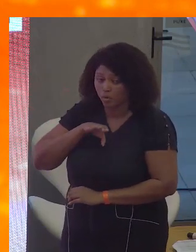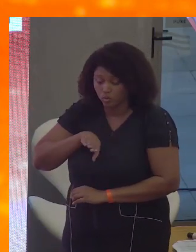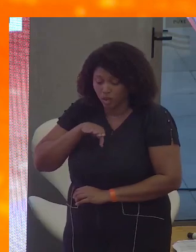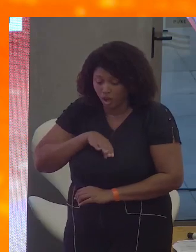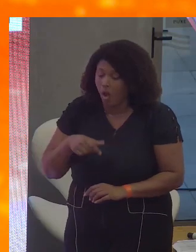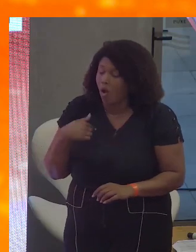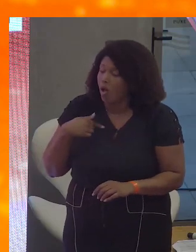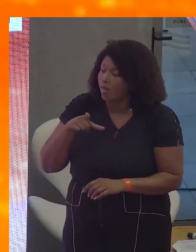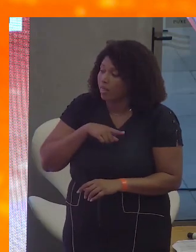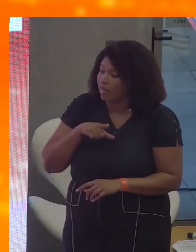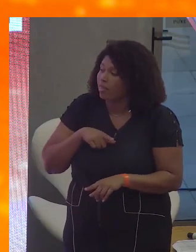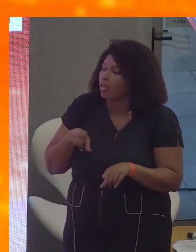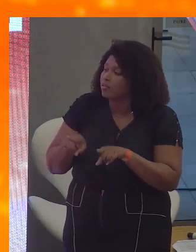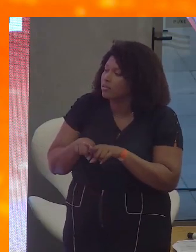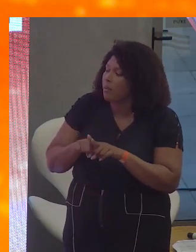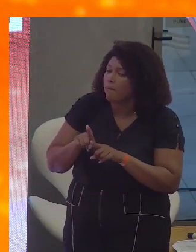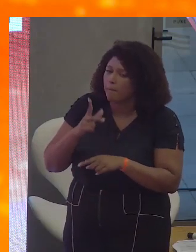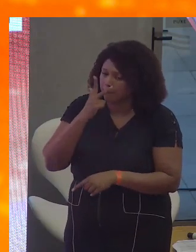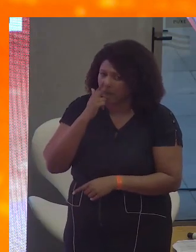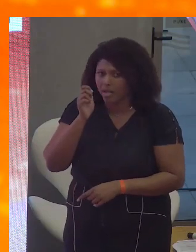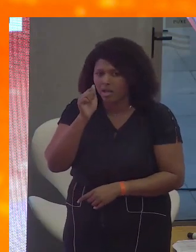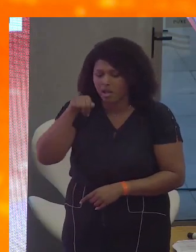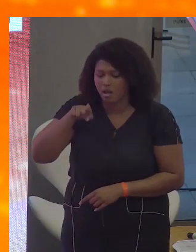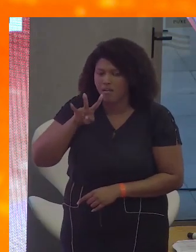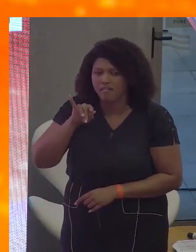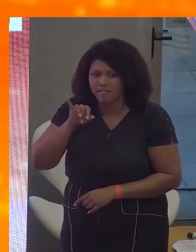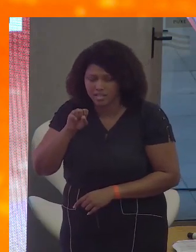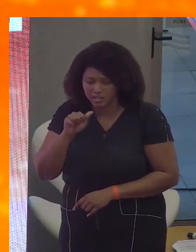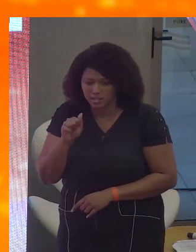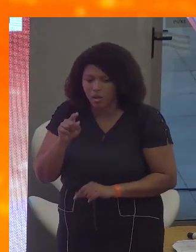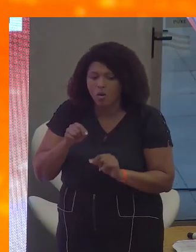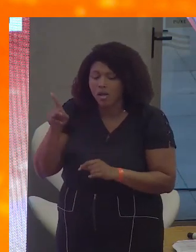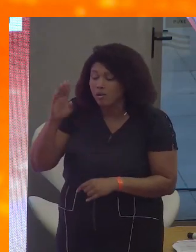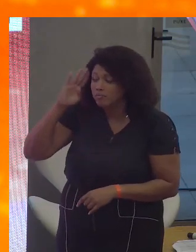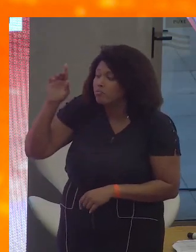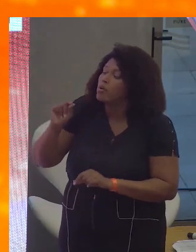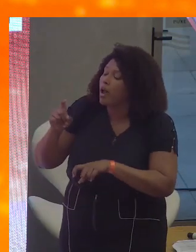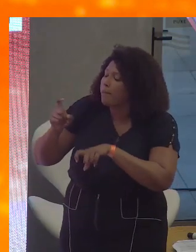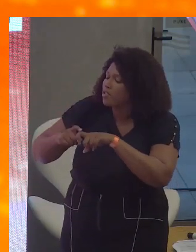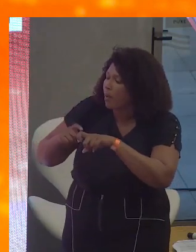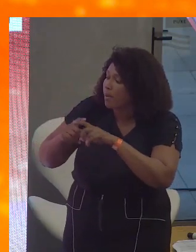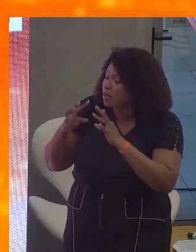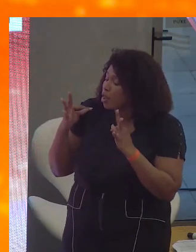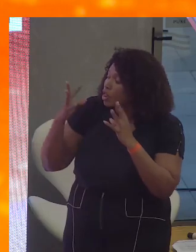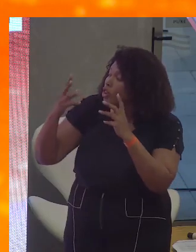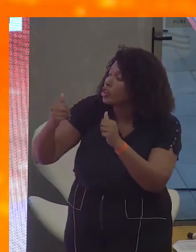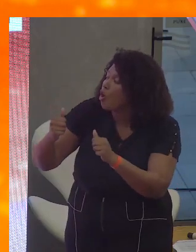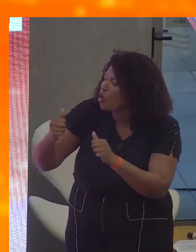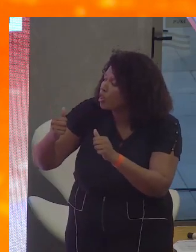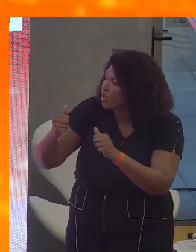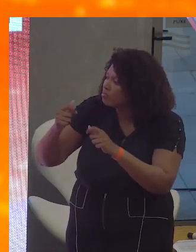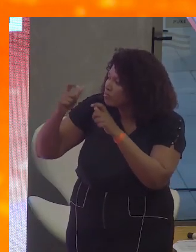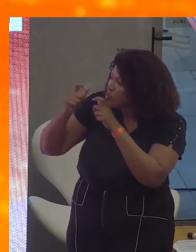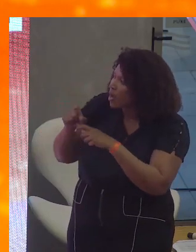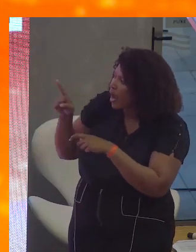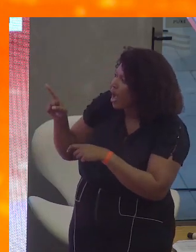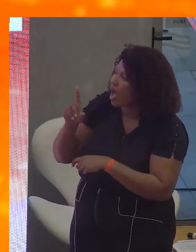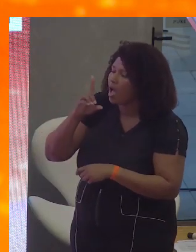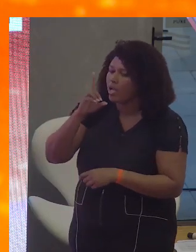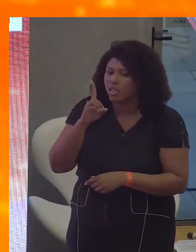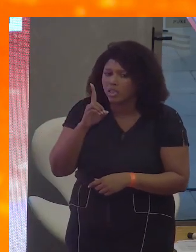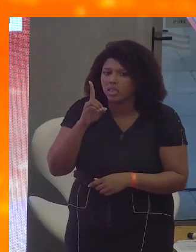o Infarmed, que é como se fosse a Anvisa daqui, que é a Autoridade Nacional de Medicamento, e toda a parte de suplemento e